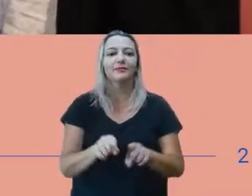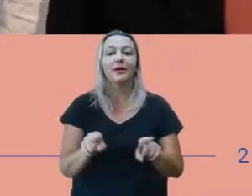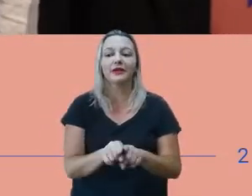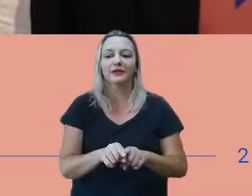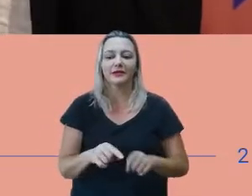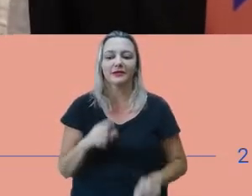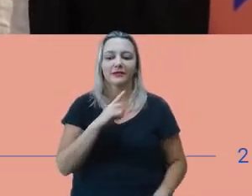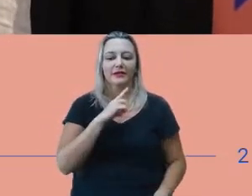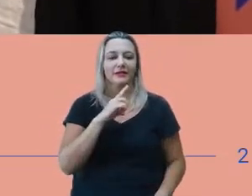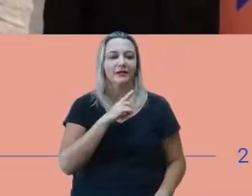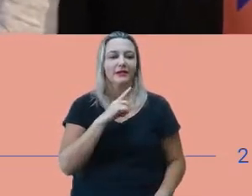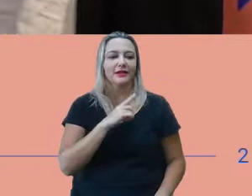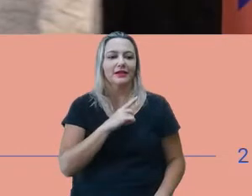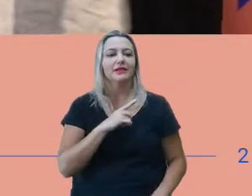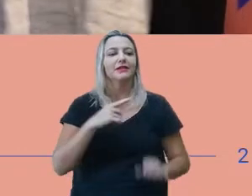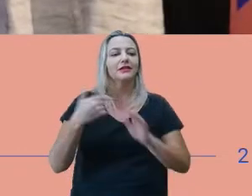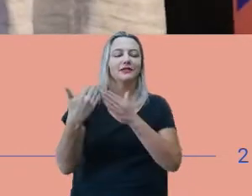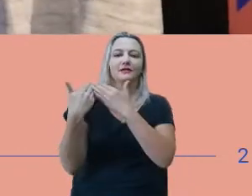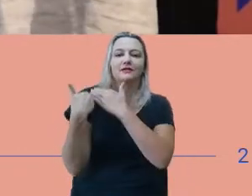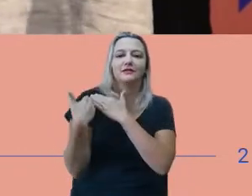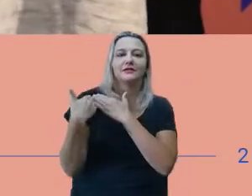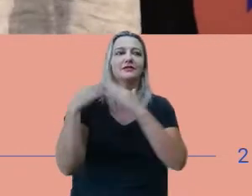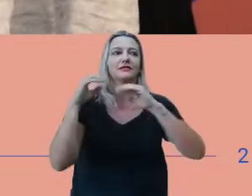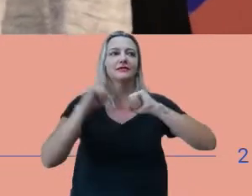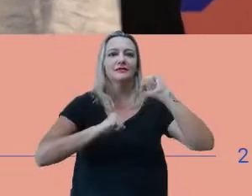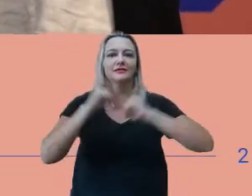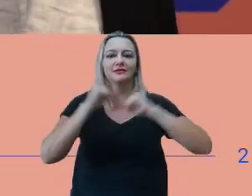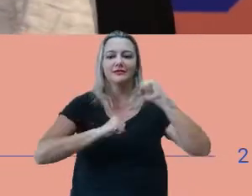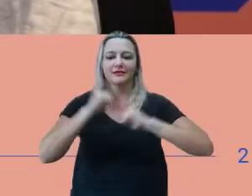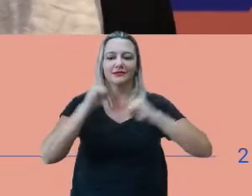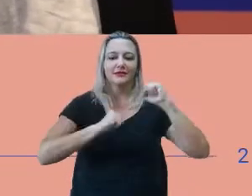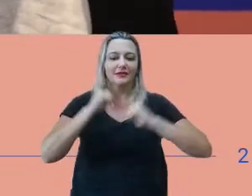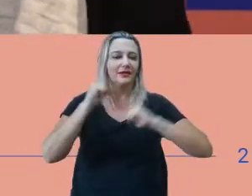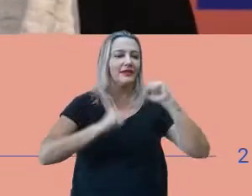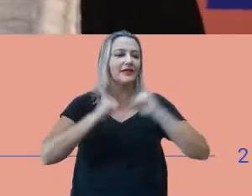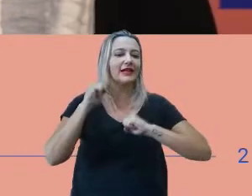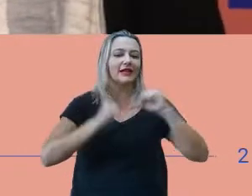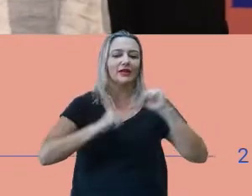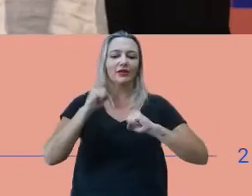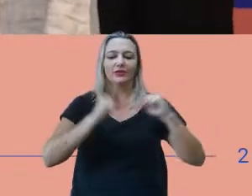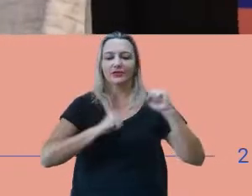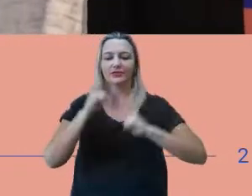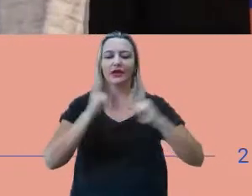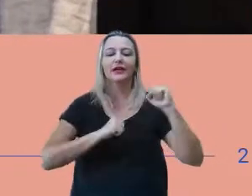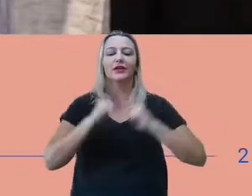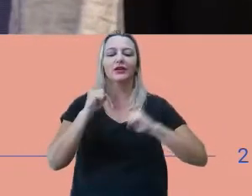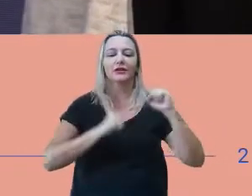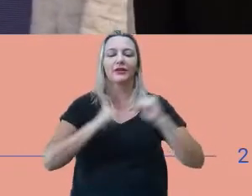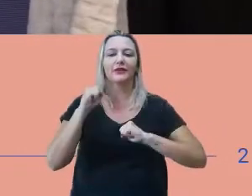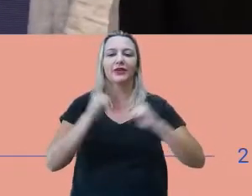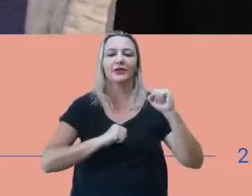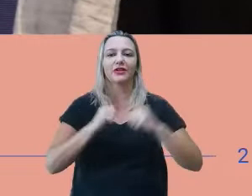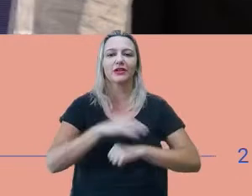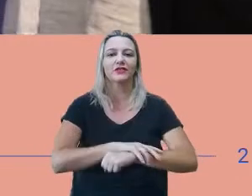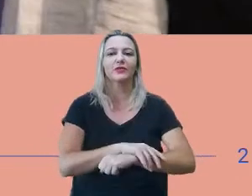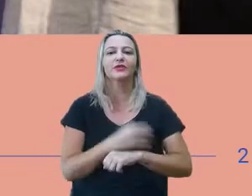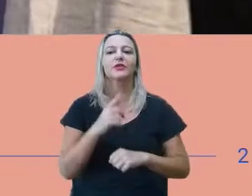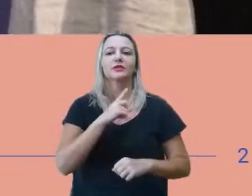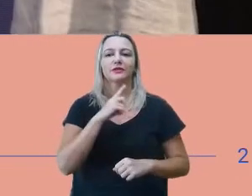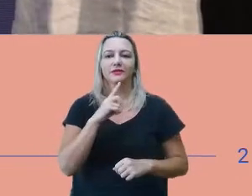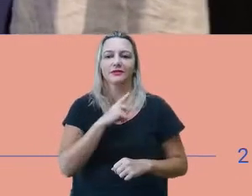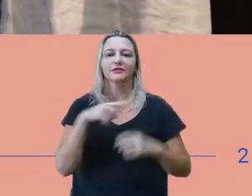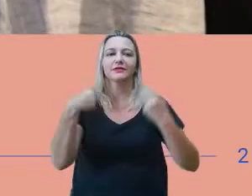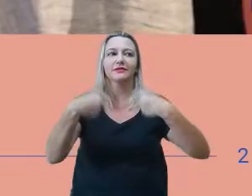falando do papel das Indústrias que dois dos três euros necessários para transição vão vir da indústria e que a gente